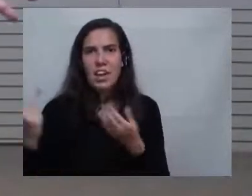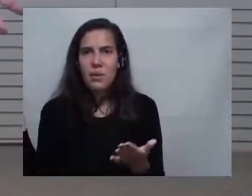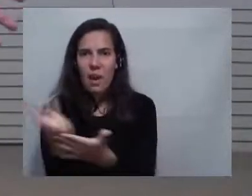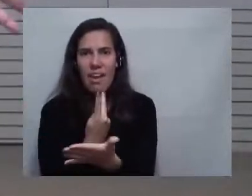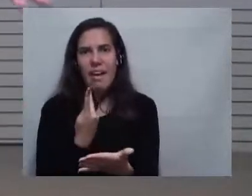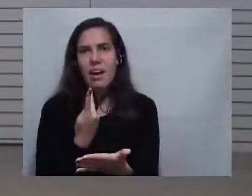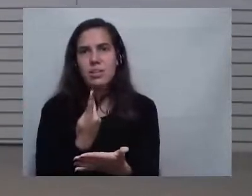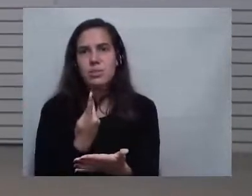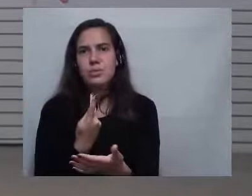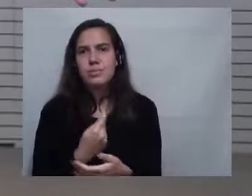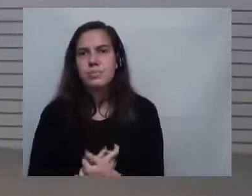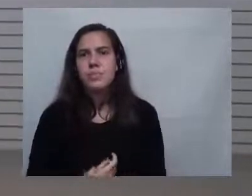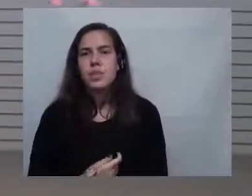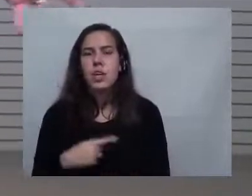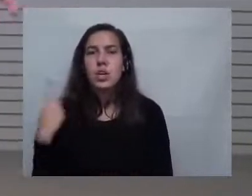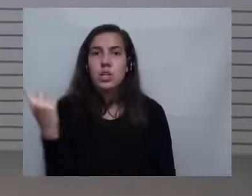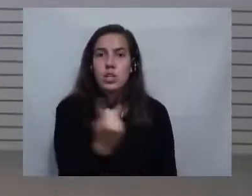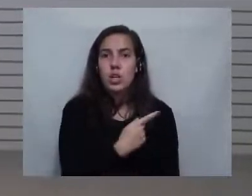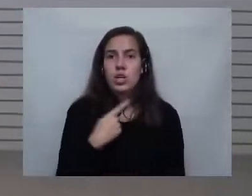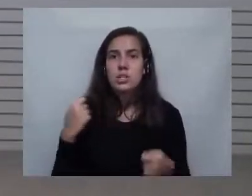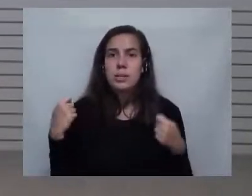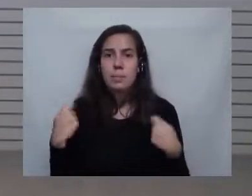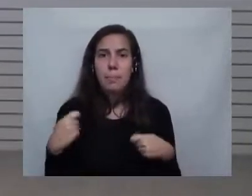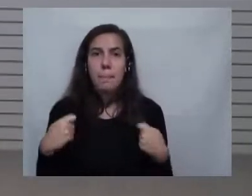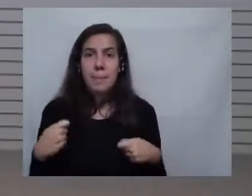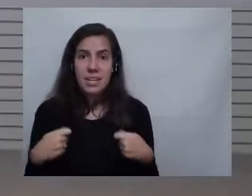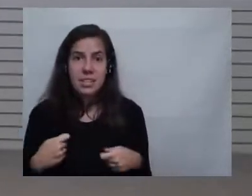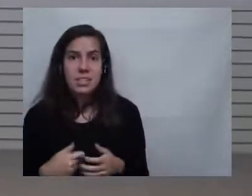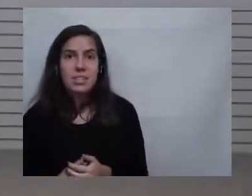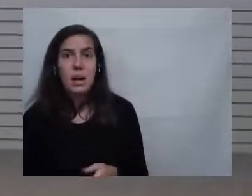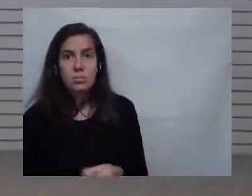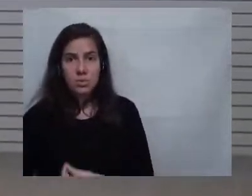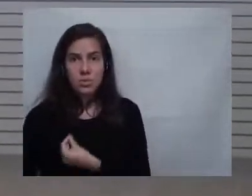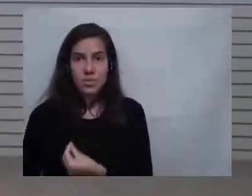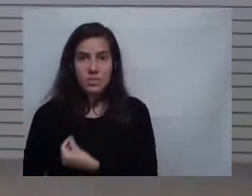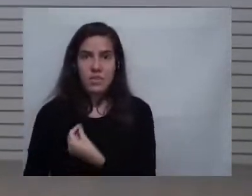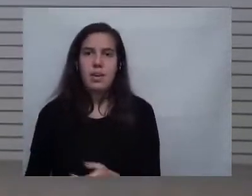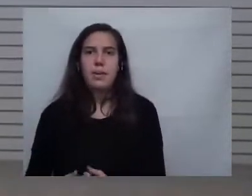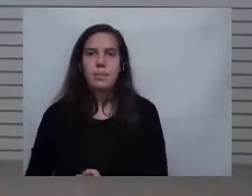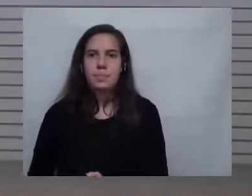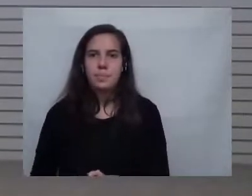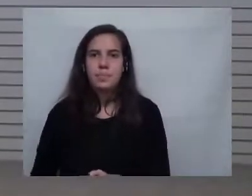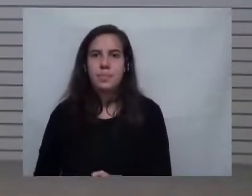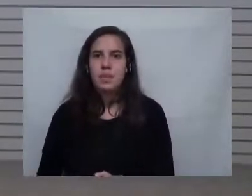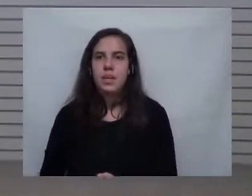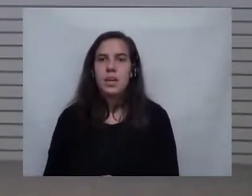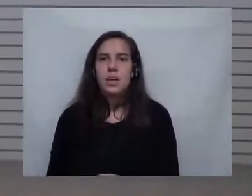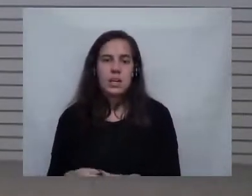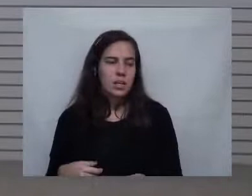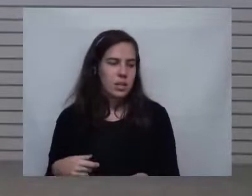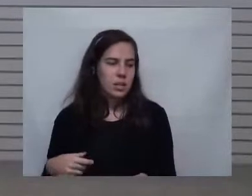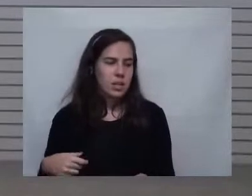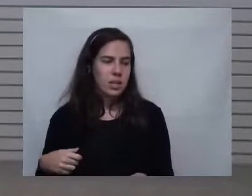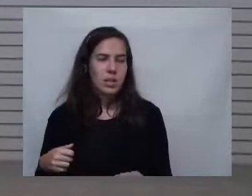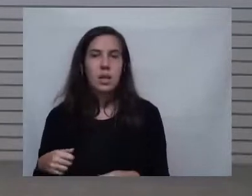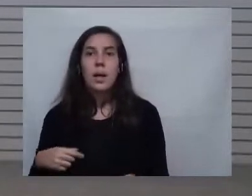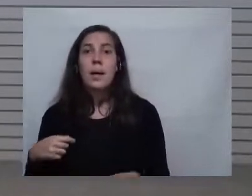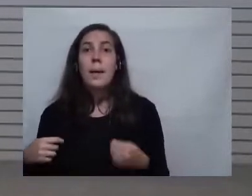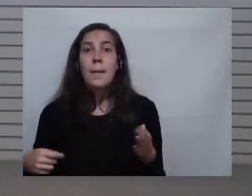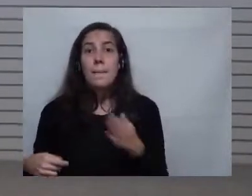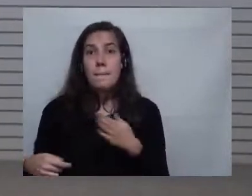Eu não sei você mas minha esposa dá um banho de água sanitária agora em tudo há muito tempo eu falei eu quero ver o dia que vai